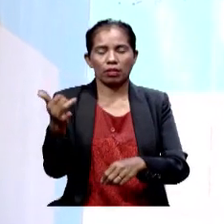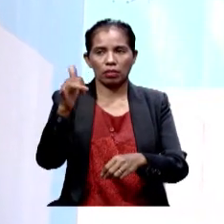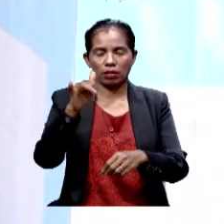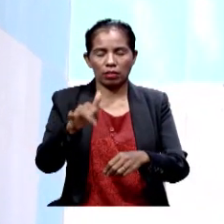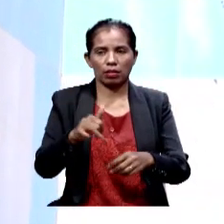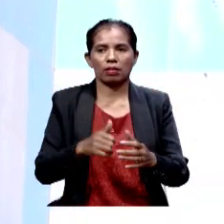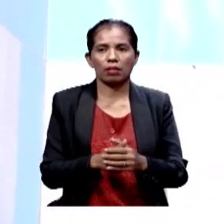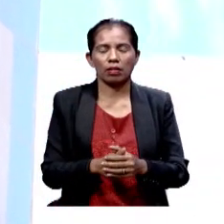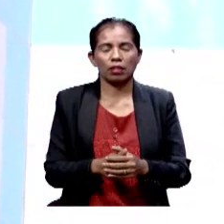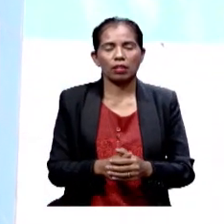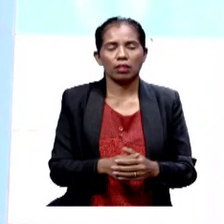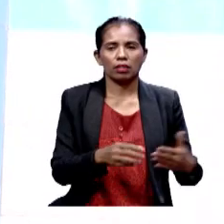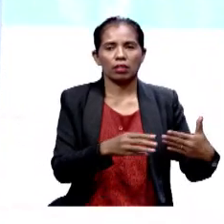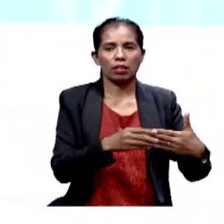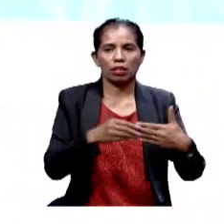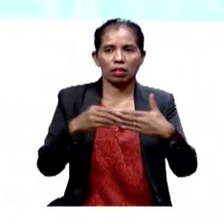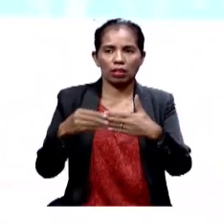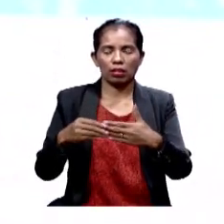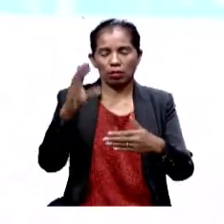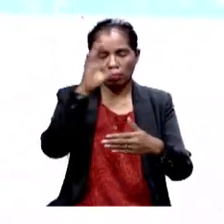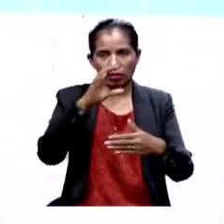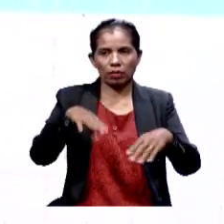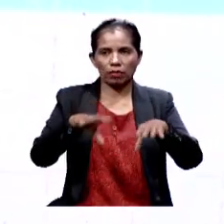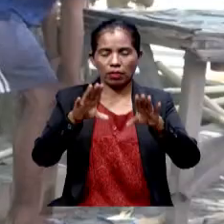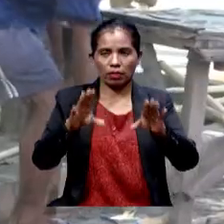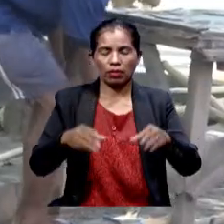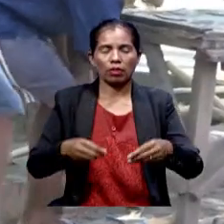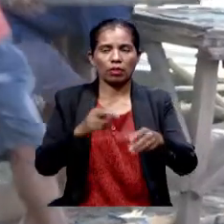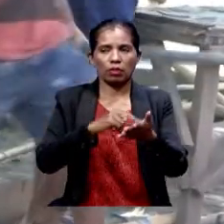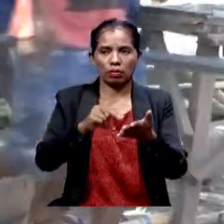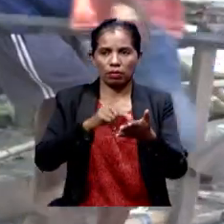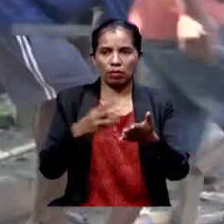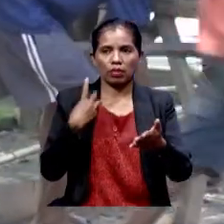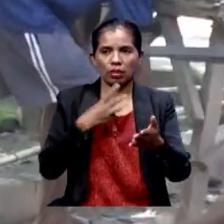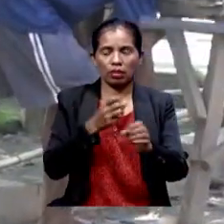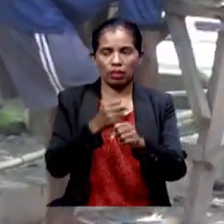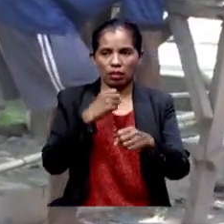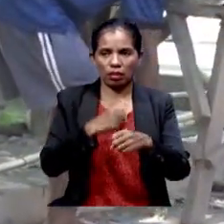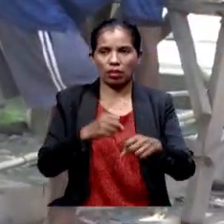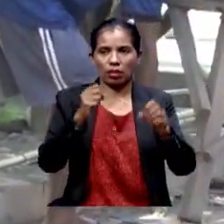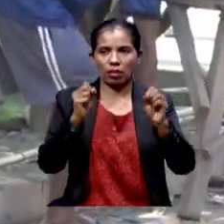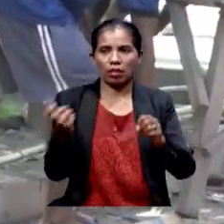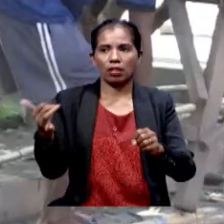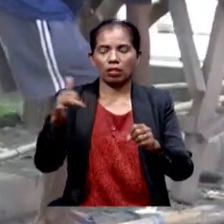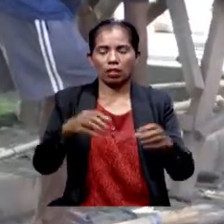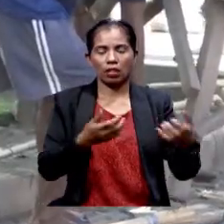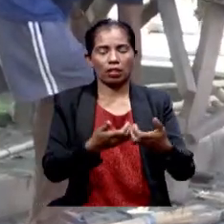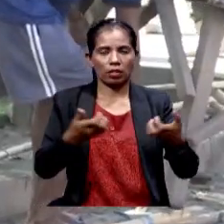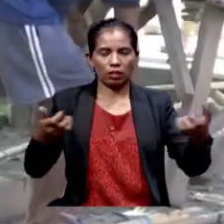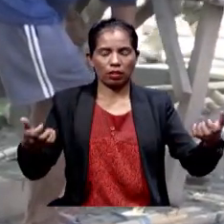mercado ne sira organiza sira identifica sira fa na número be agora da ita halu mobilização hatu sira sesu se fat